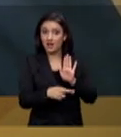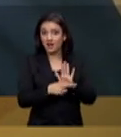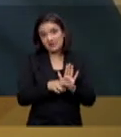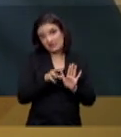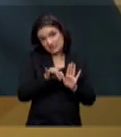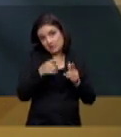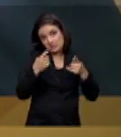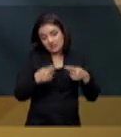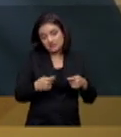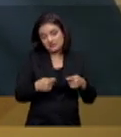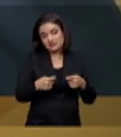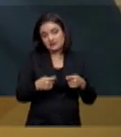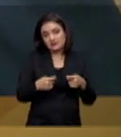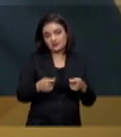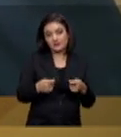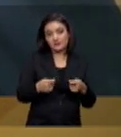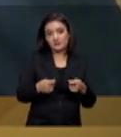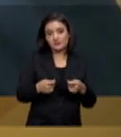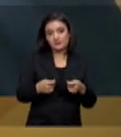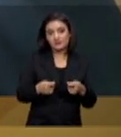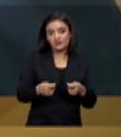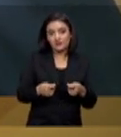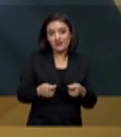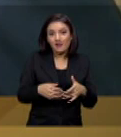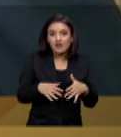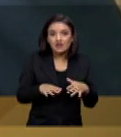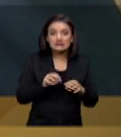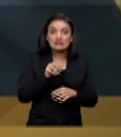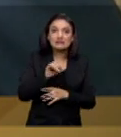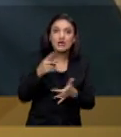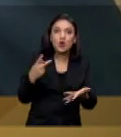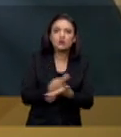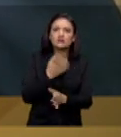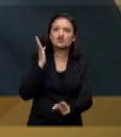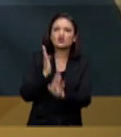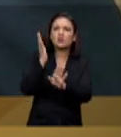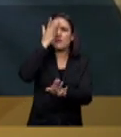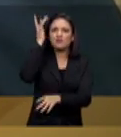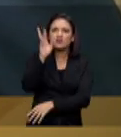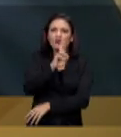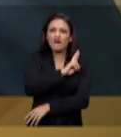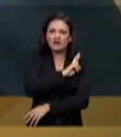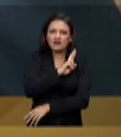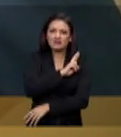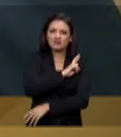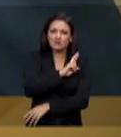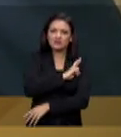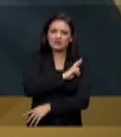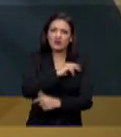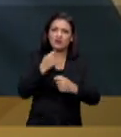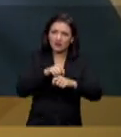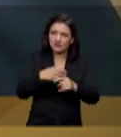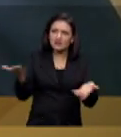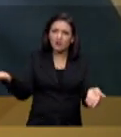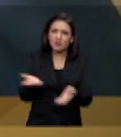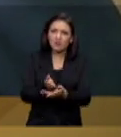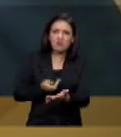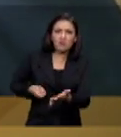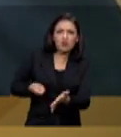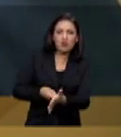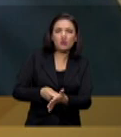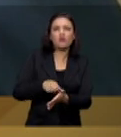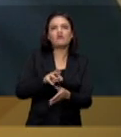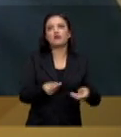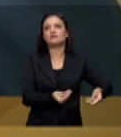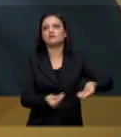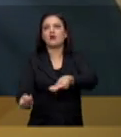na eventualidade de encontrar responsáveis que possam ser judicialmente conduzidos, encaminhar isso ao